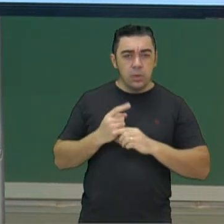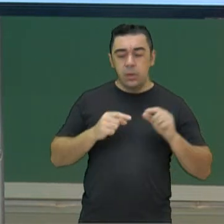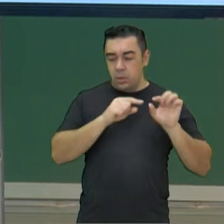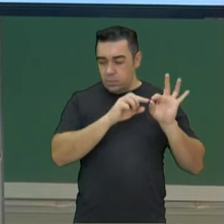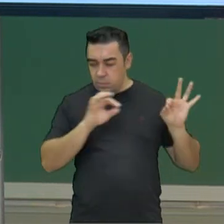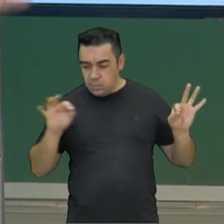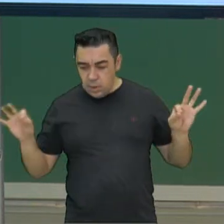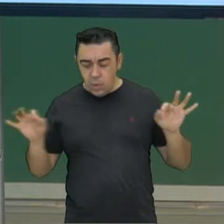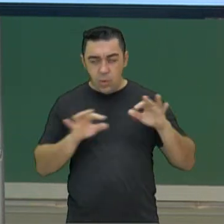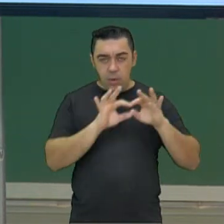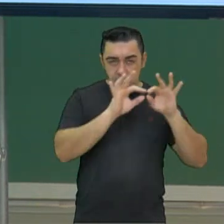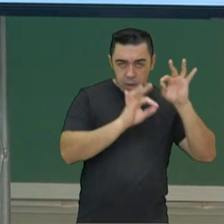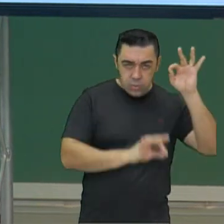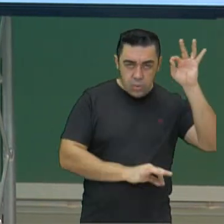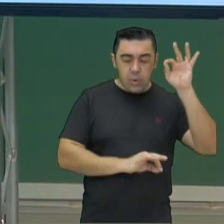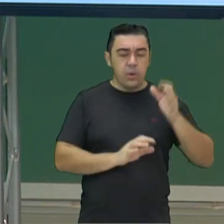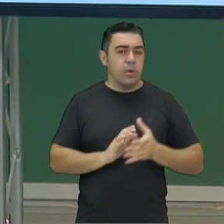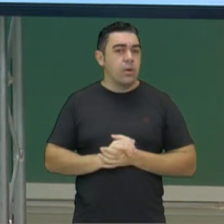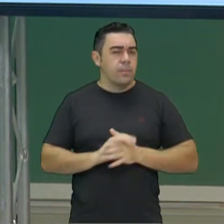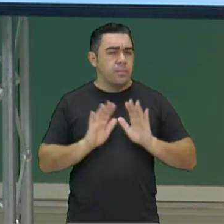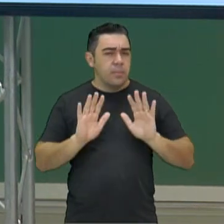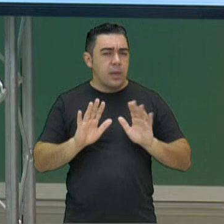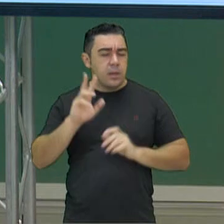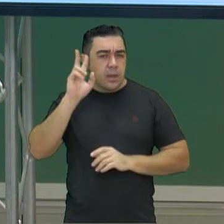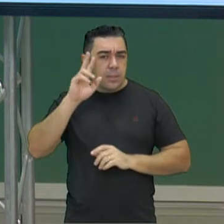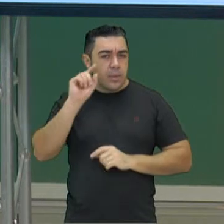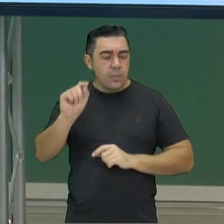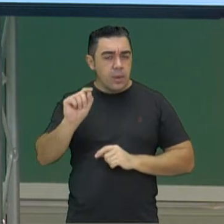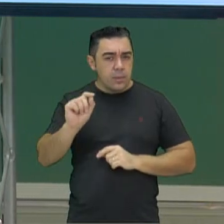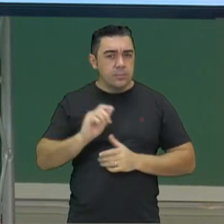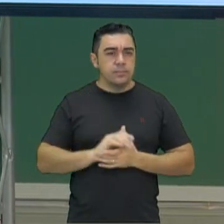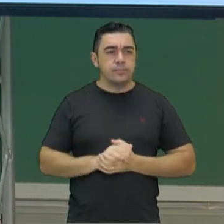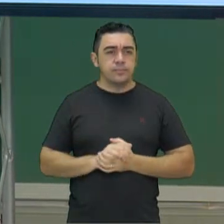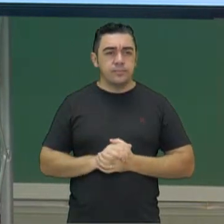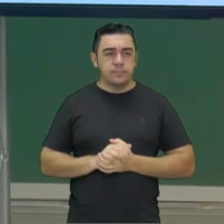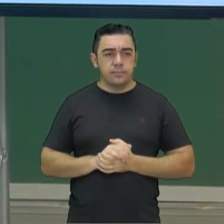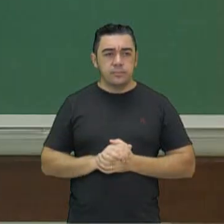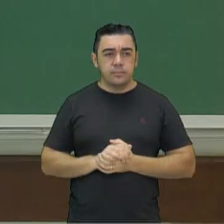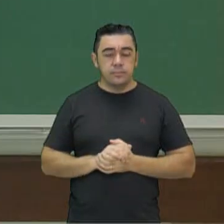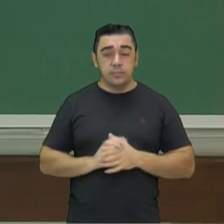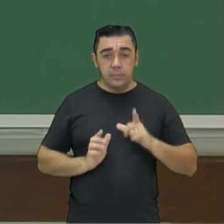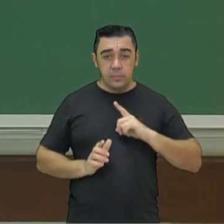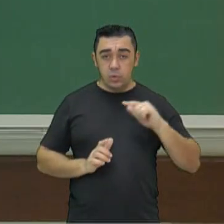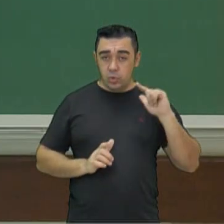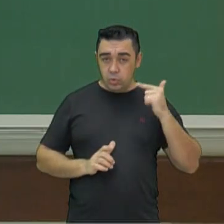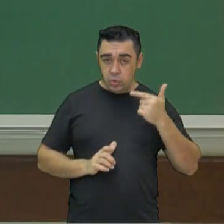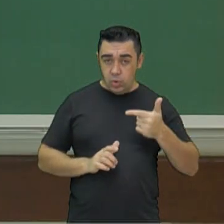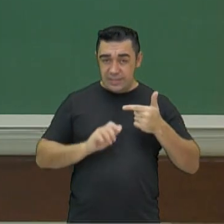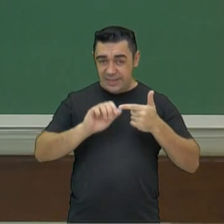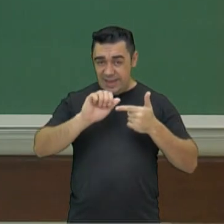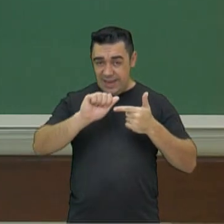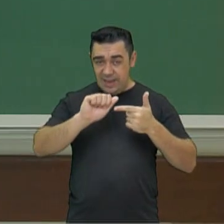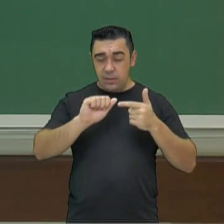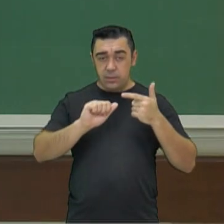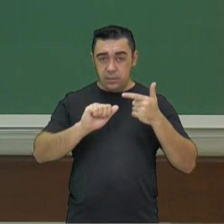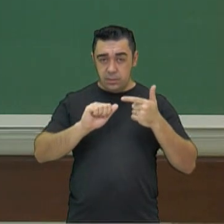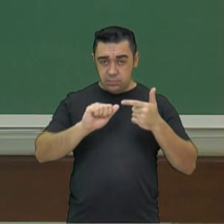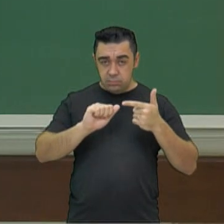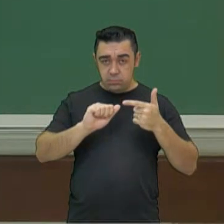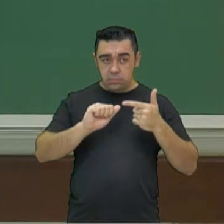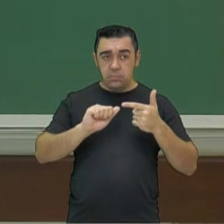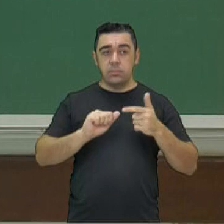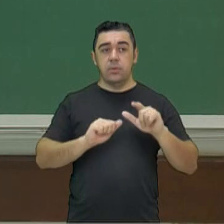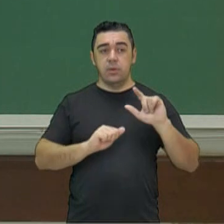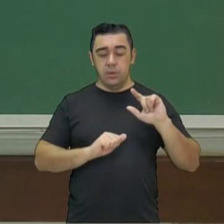o eixo menor. O que a gente tem que lembrar para fazer isso? Que o eixo maior é 2A e que o eixo menor